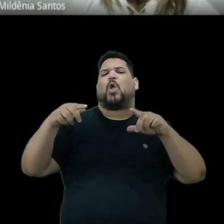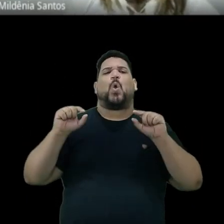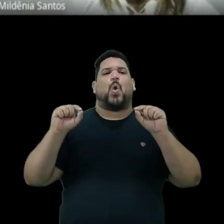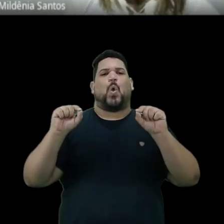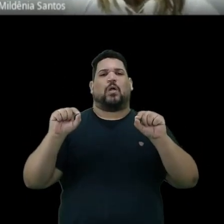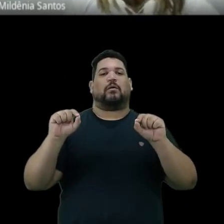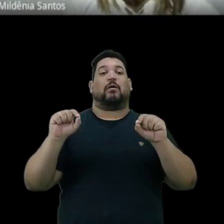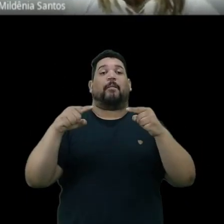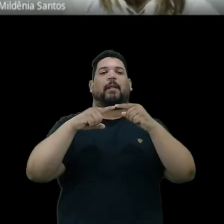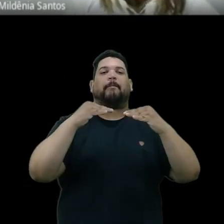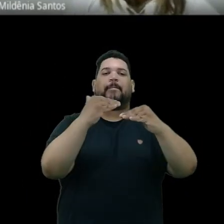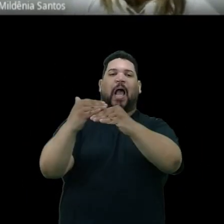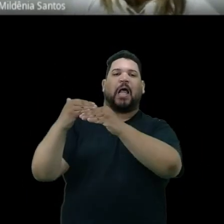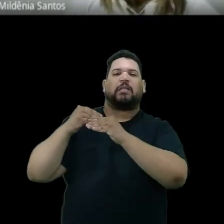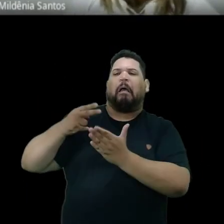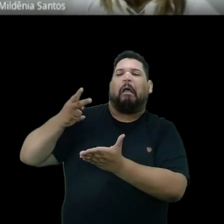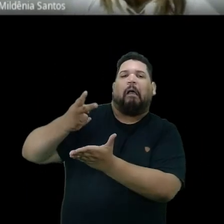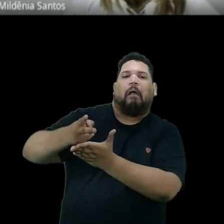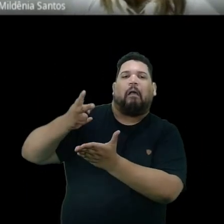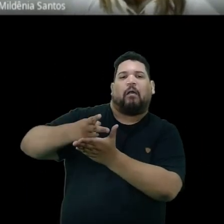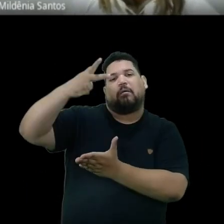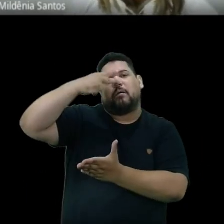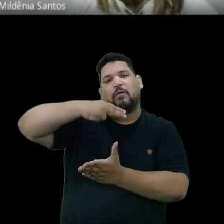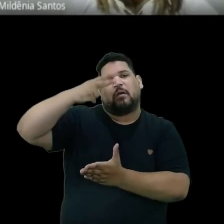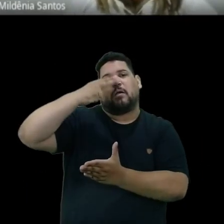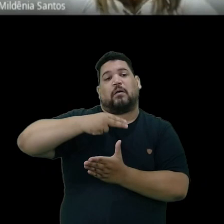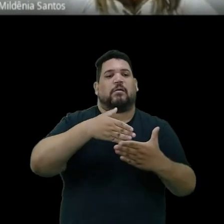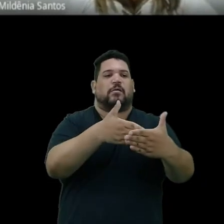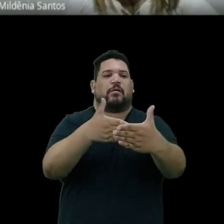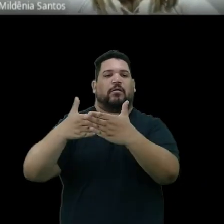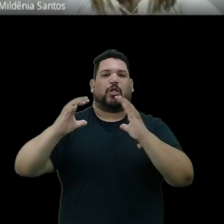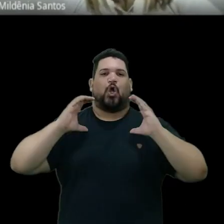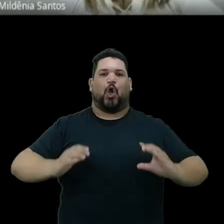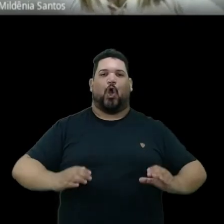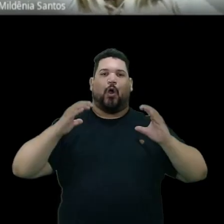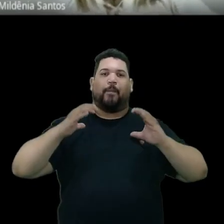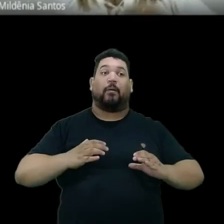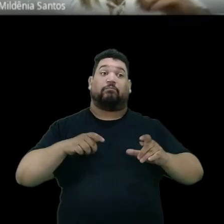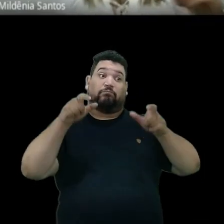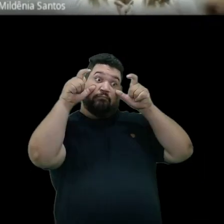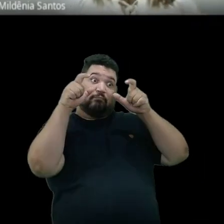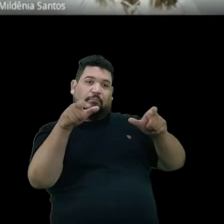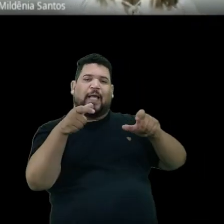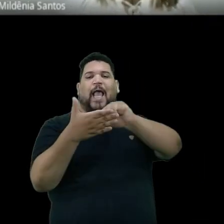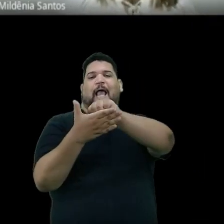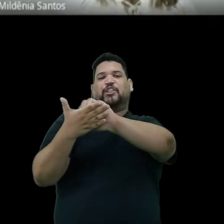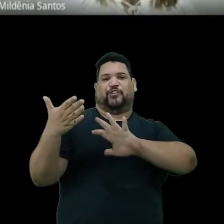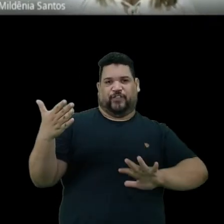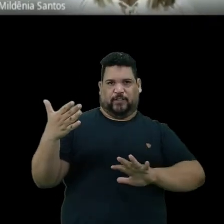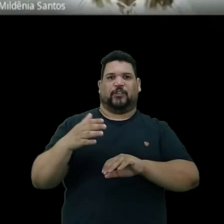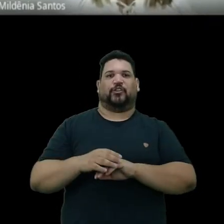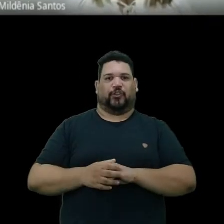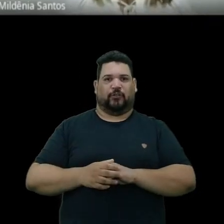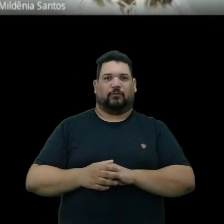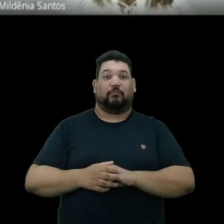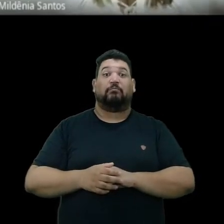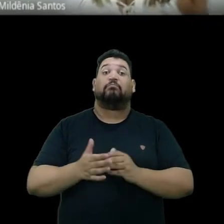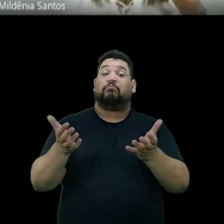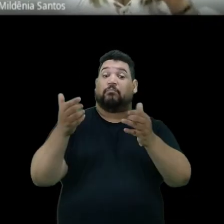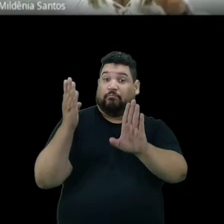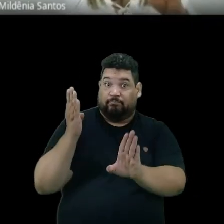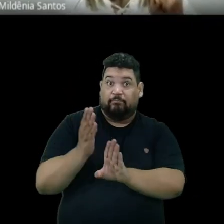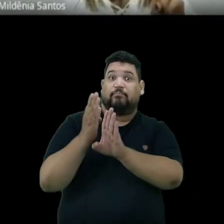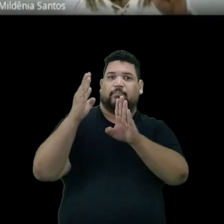padrões repetitivos e restritos de comportamento, atividades e interesses. Então, para a gente ter o diagnóstico do TEA, a gente tem que